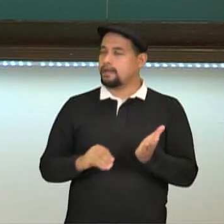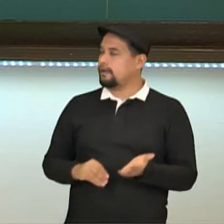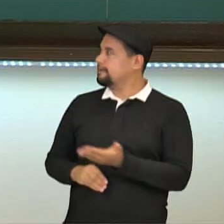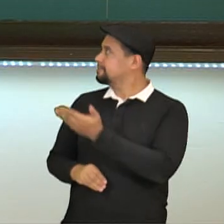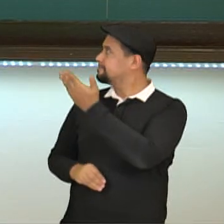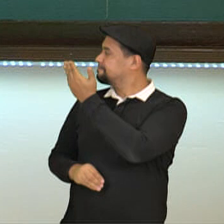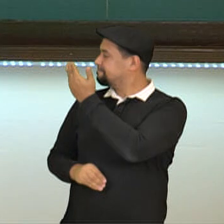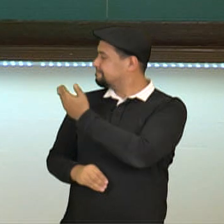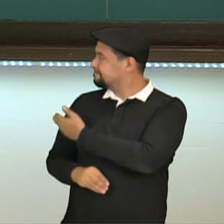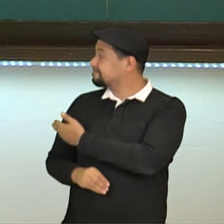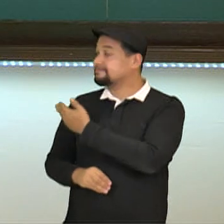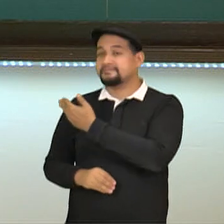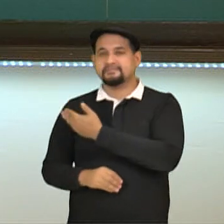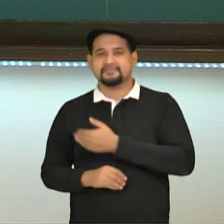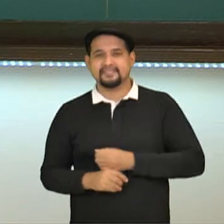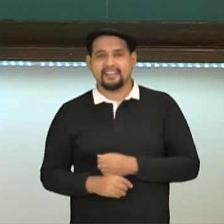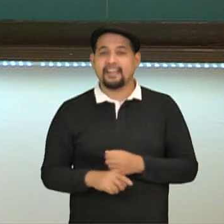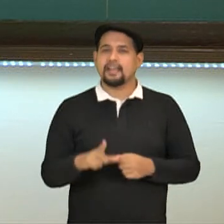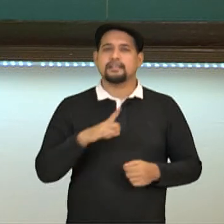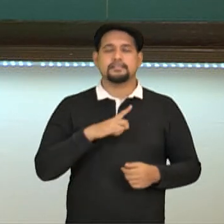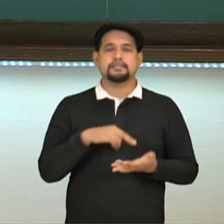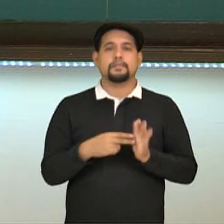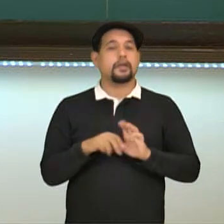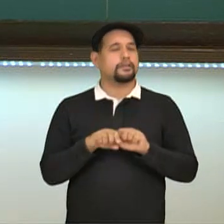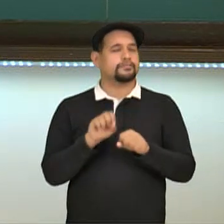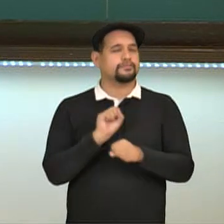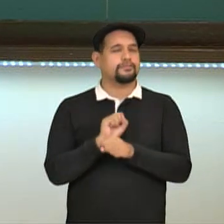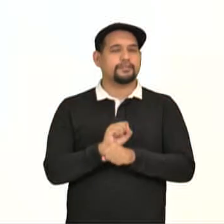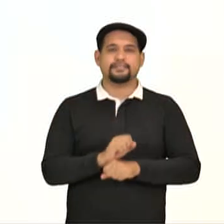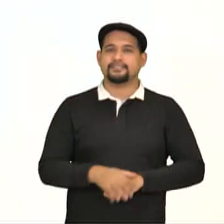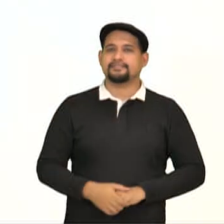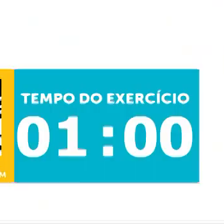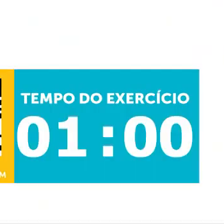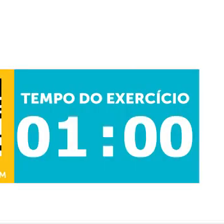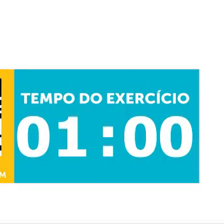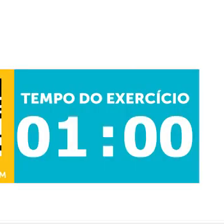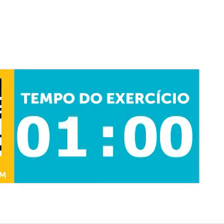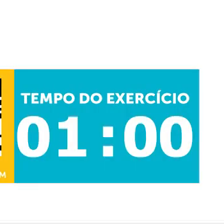essas classes e ordens, essa equivalência e a gente já retorna.